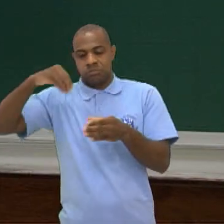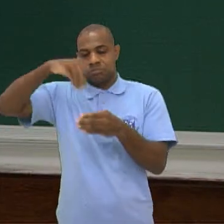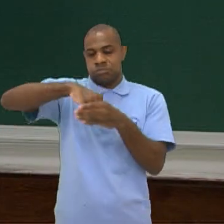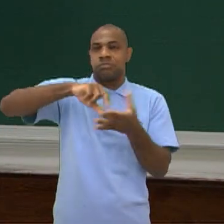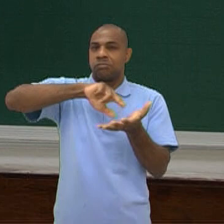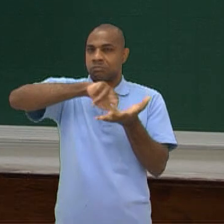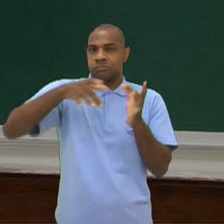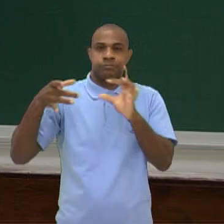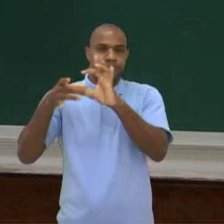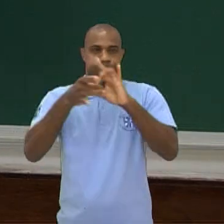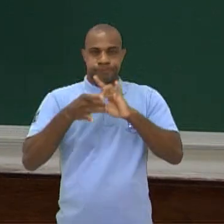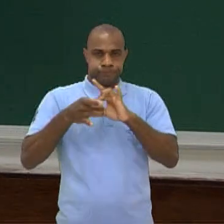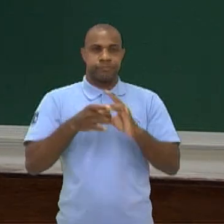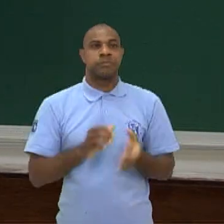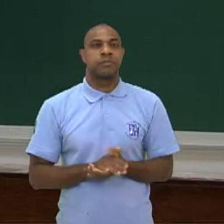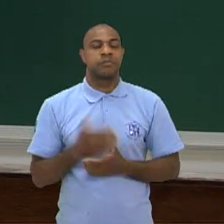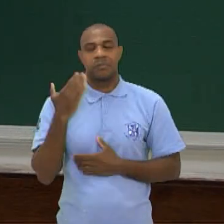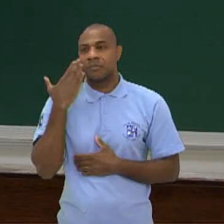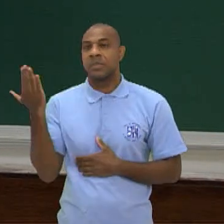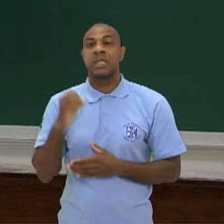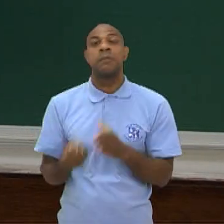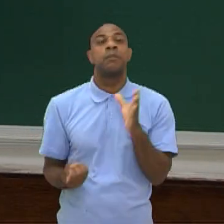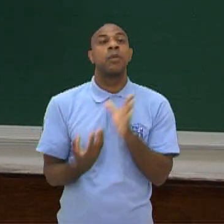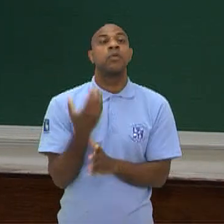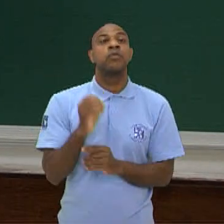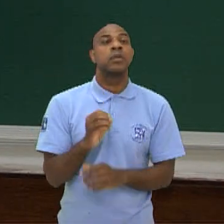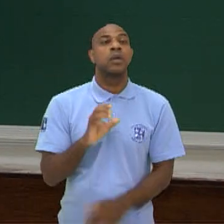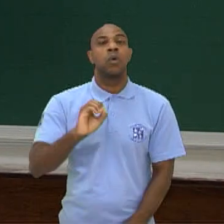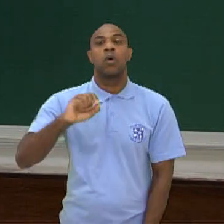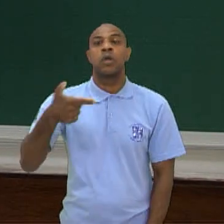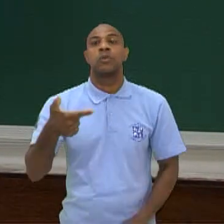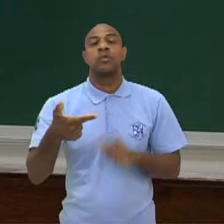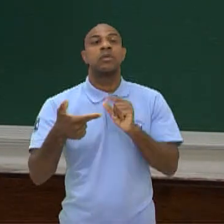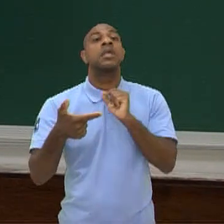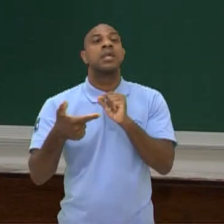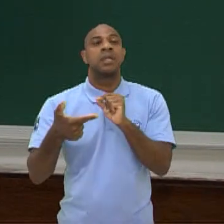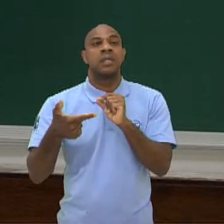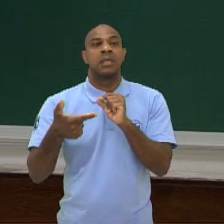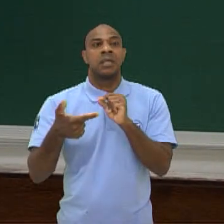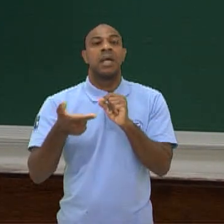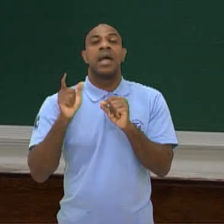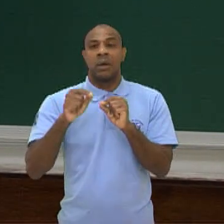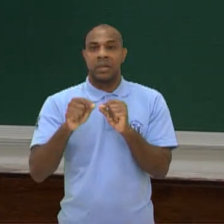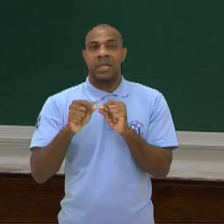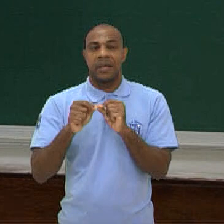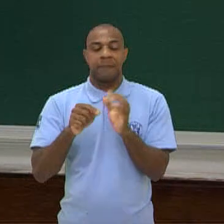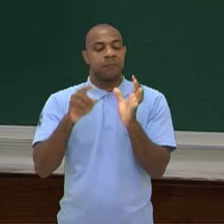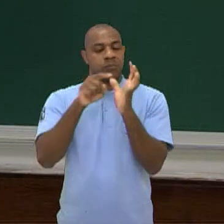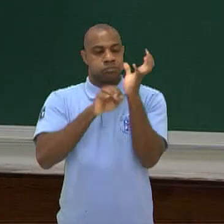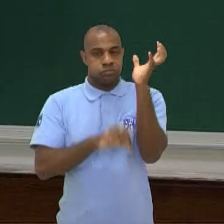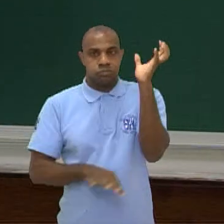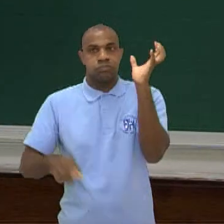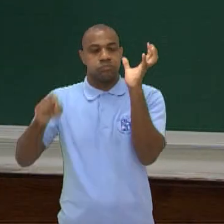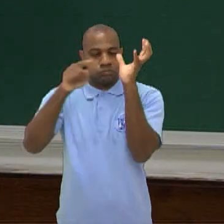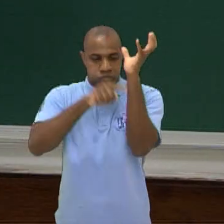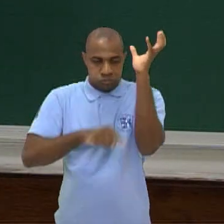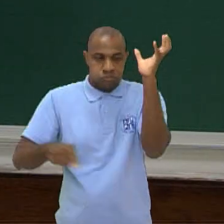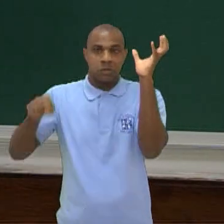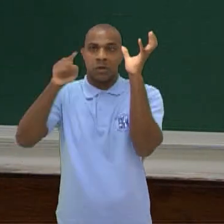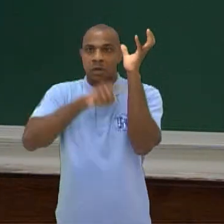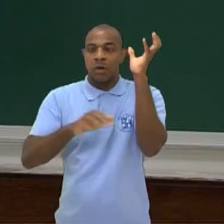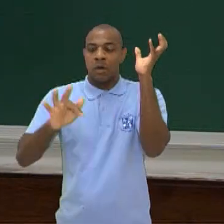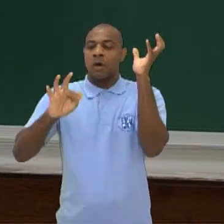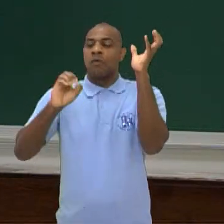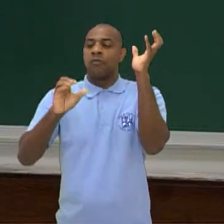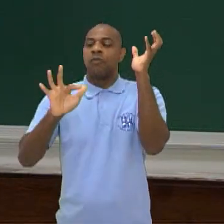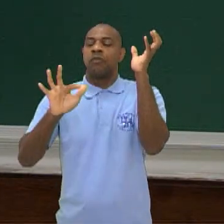oxigênio atmosférico, tá? E quem produz o oxigênio? A fotossíntese. Então, a planta ela consome o gás carbônico, mas ela produz